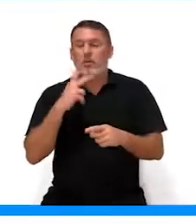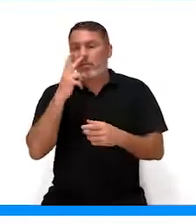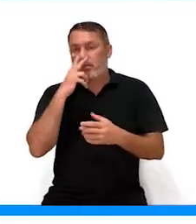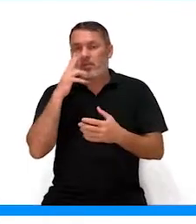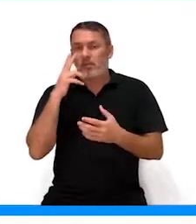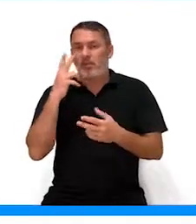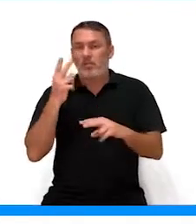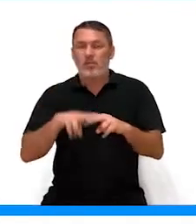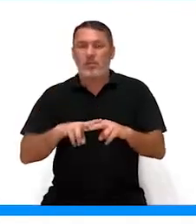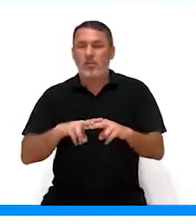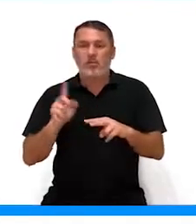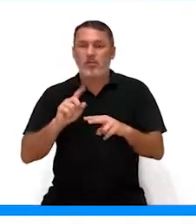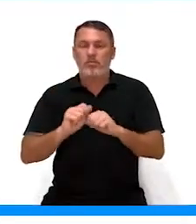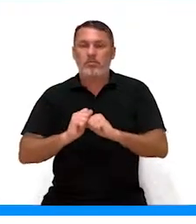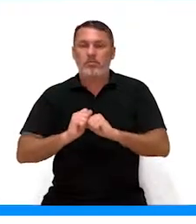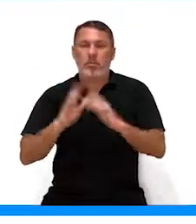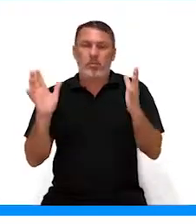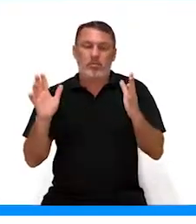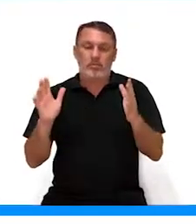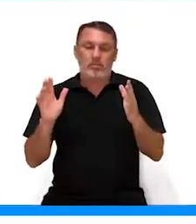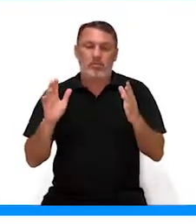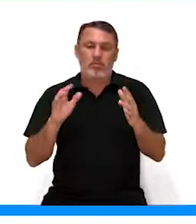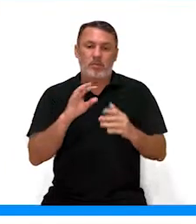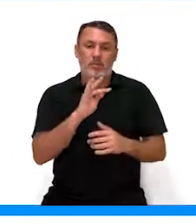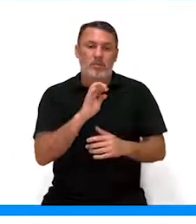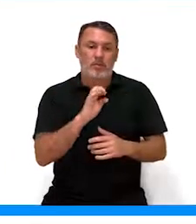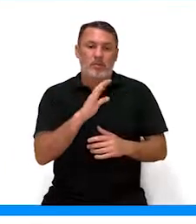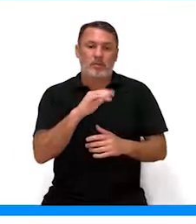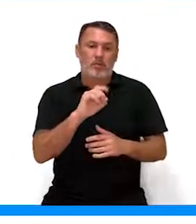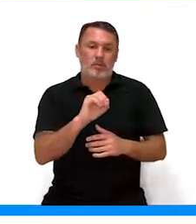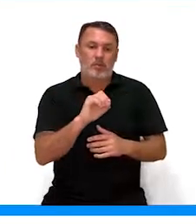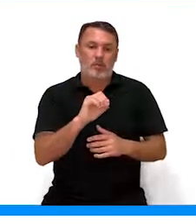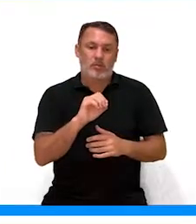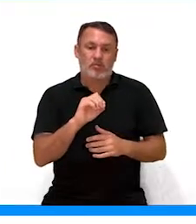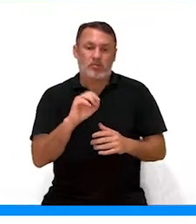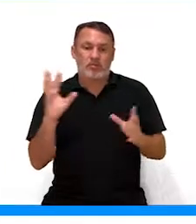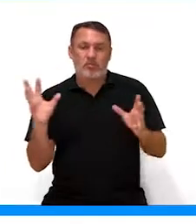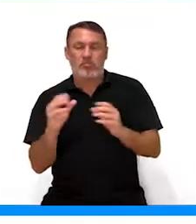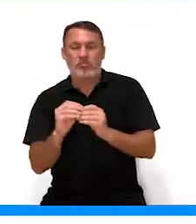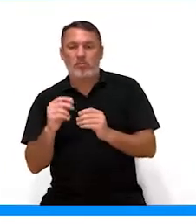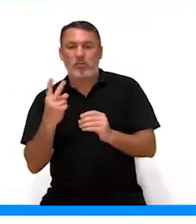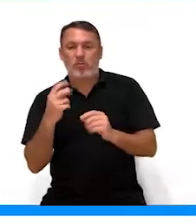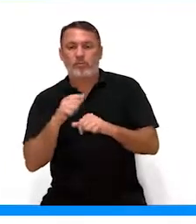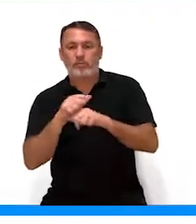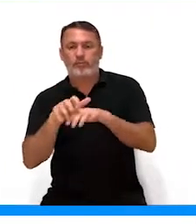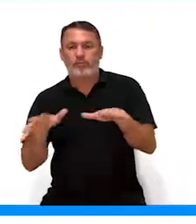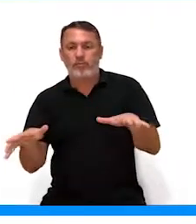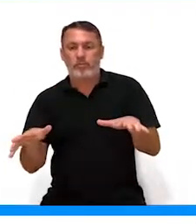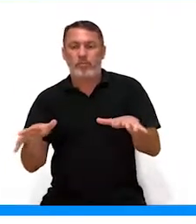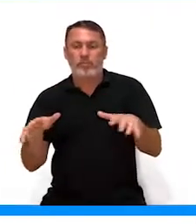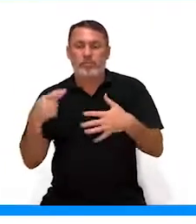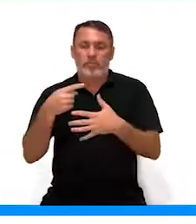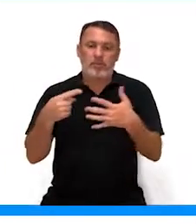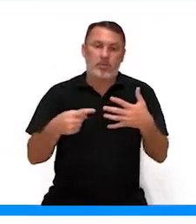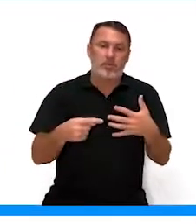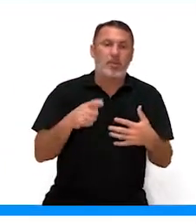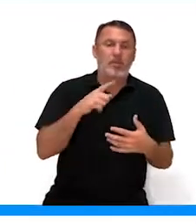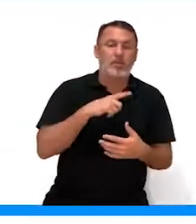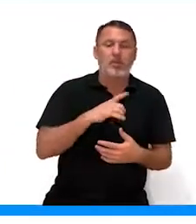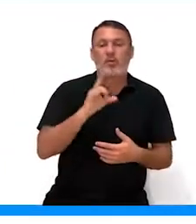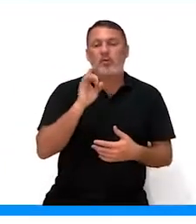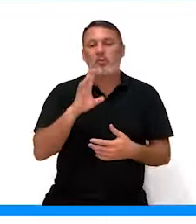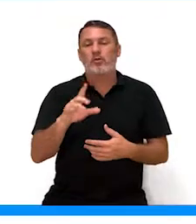uma glândula que se desprendeu. Estão vendo? Ela se desprende do tecido epitelial e ela não tem ducto de